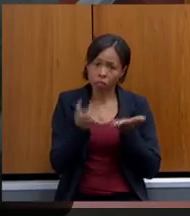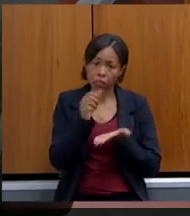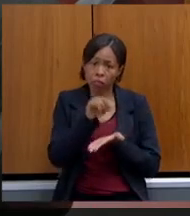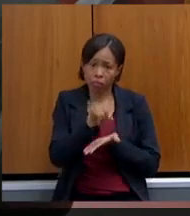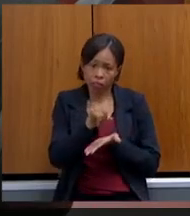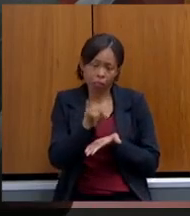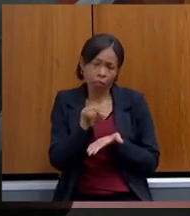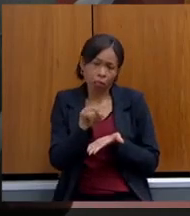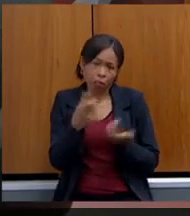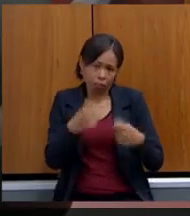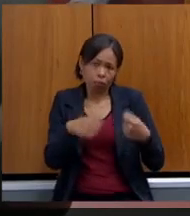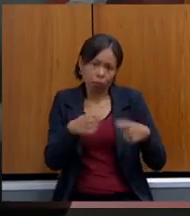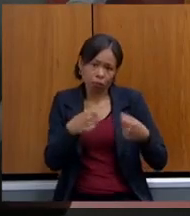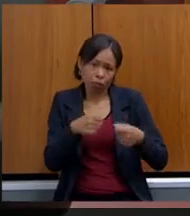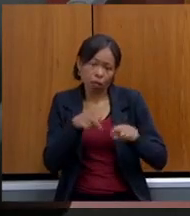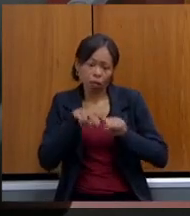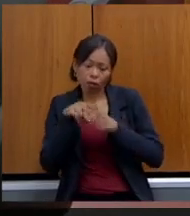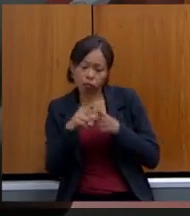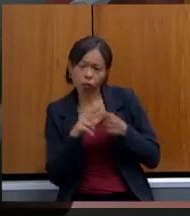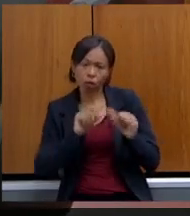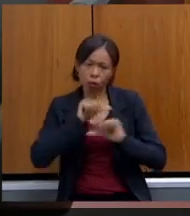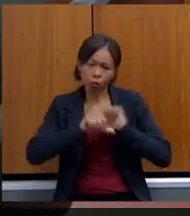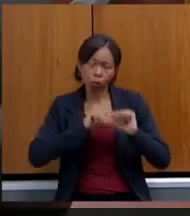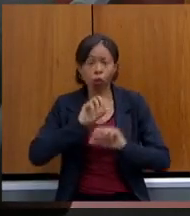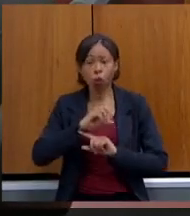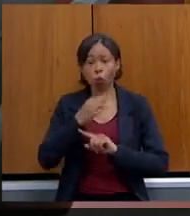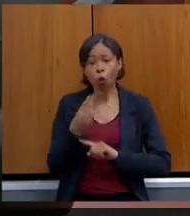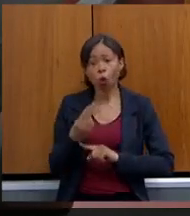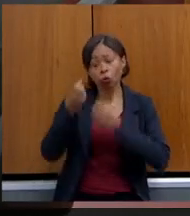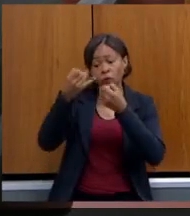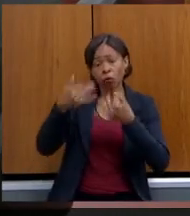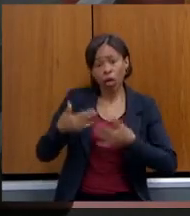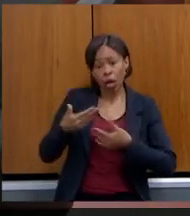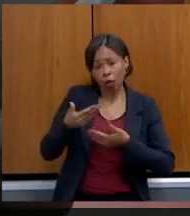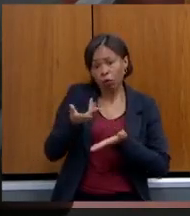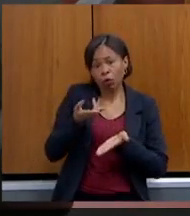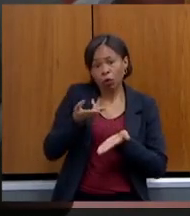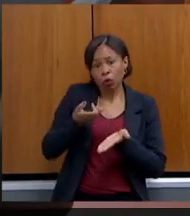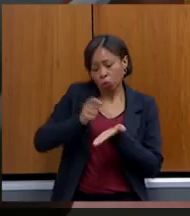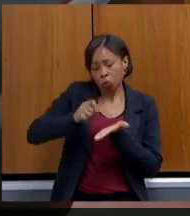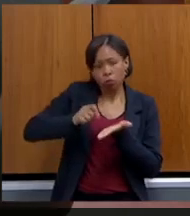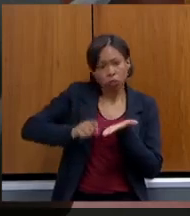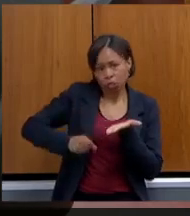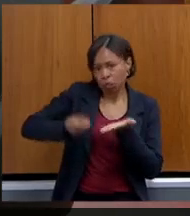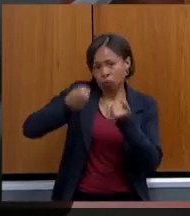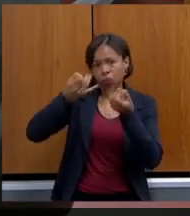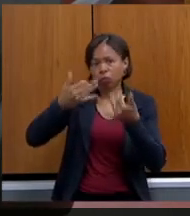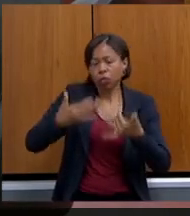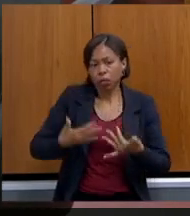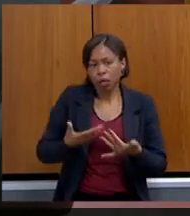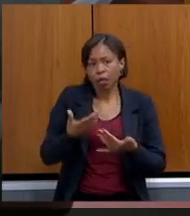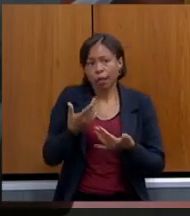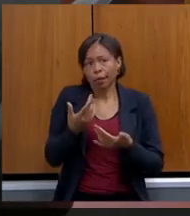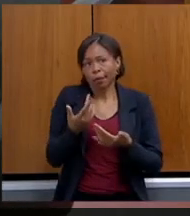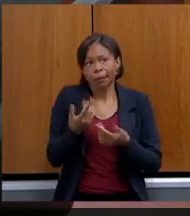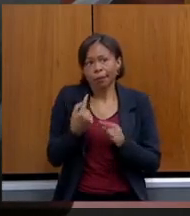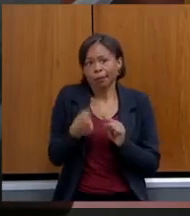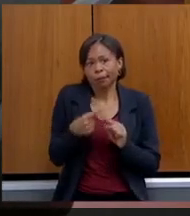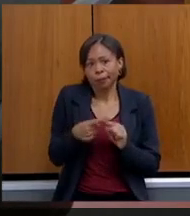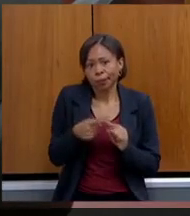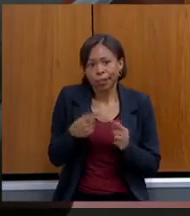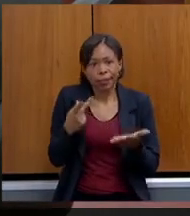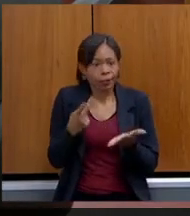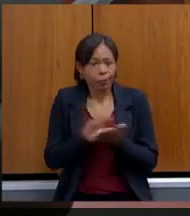que precise fazer alteração ou uma explicação por escrito o deputado de qual o motivo da quilos e assim provavelmente